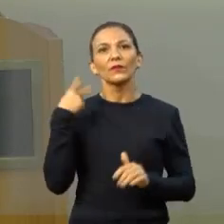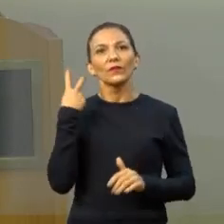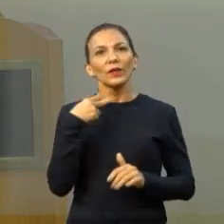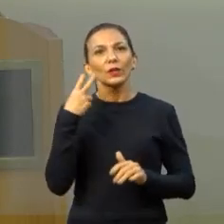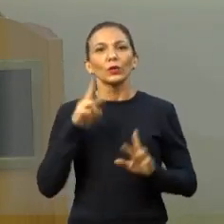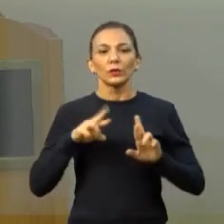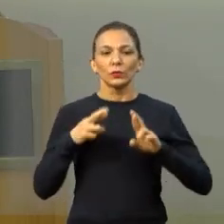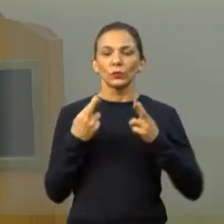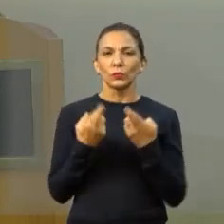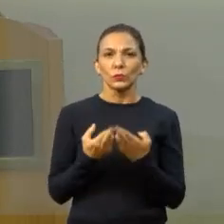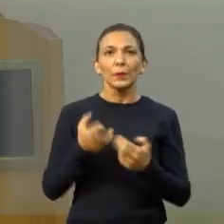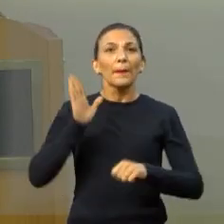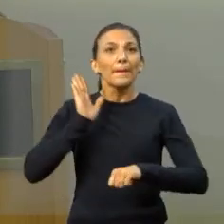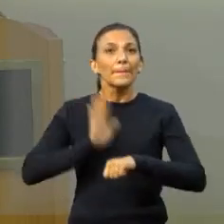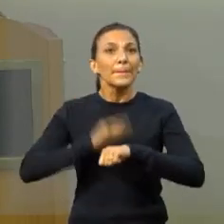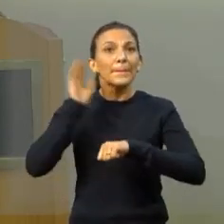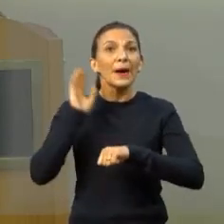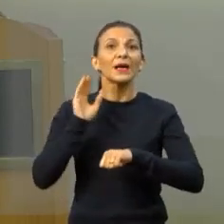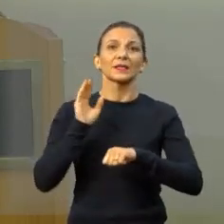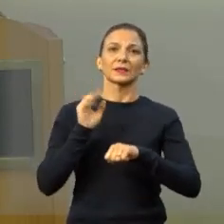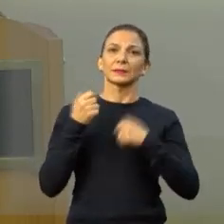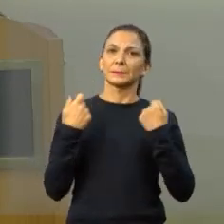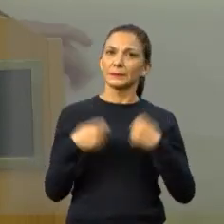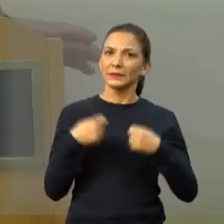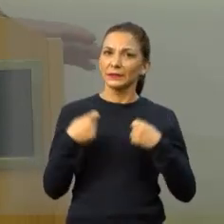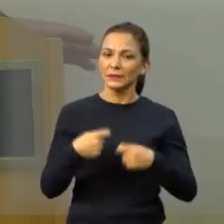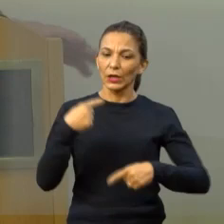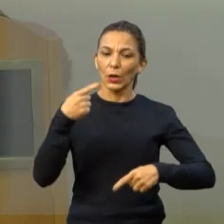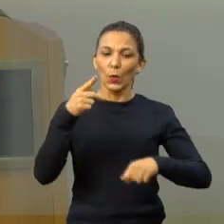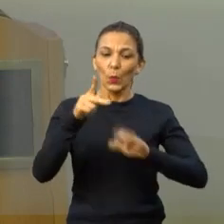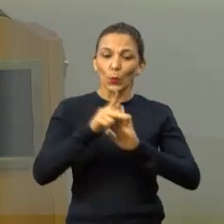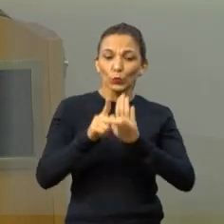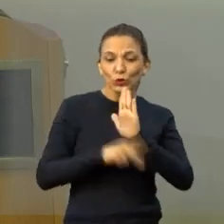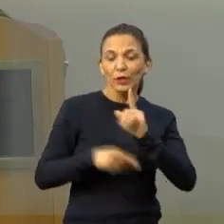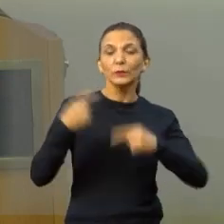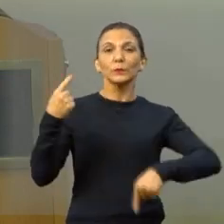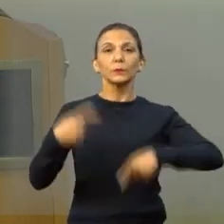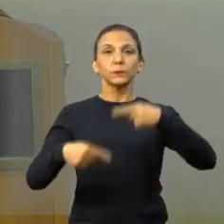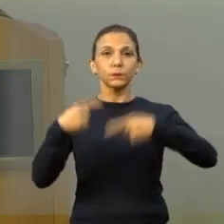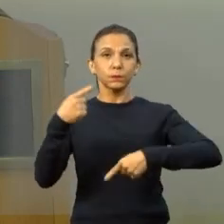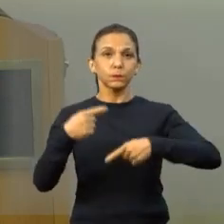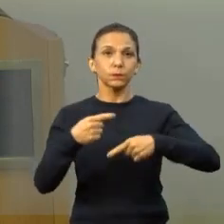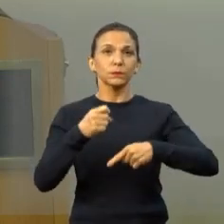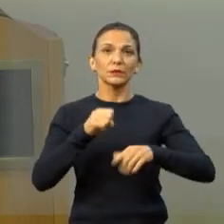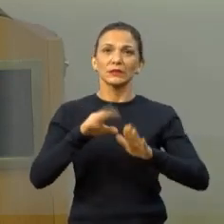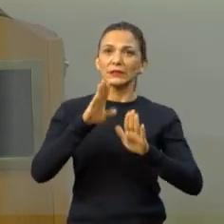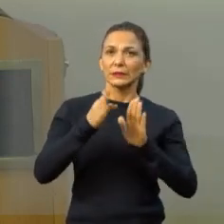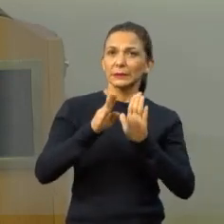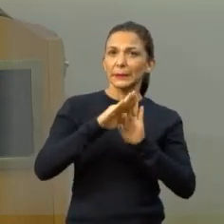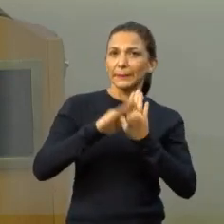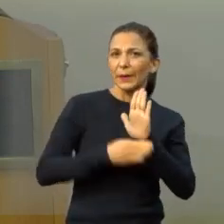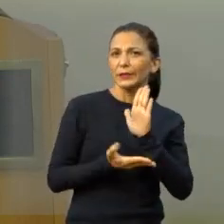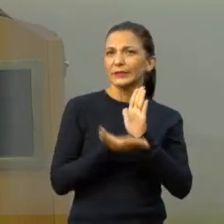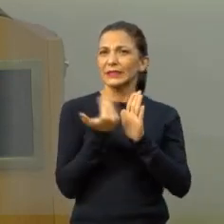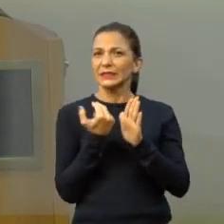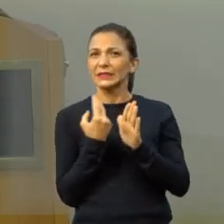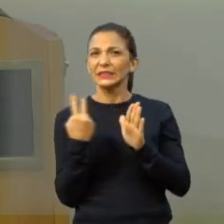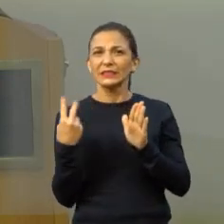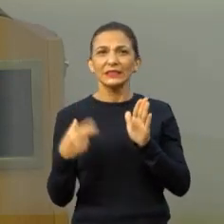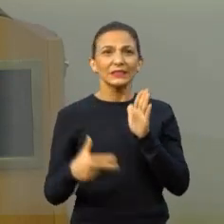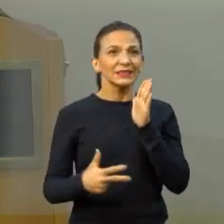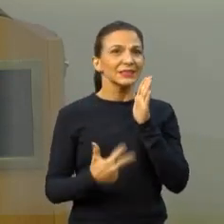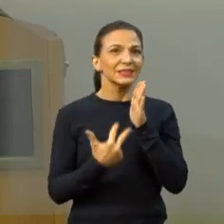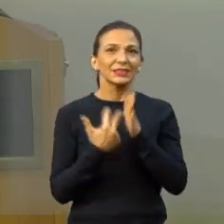mais vezes para discutir Os projetos que pelo que eu estou vendo se hoje sair da pauta vai sair pela segunda vez né